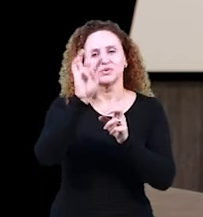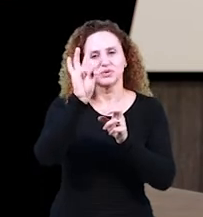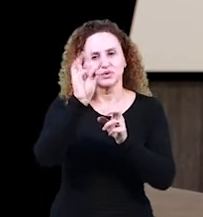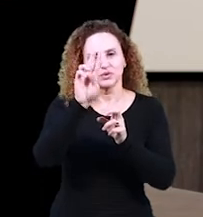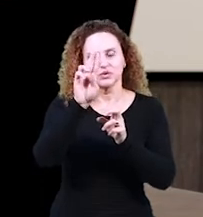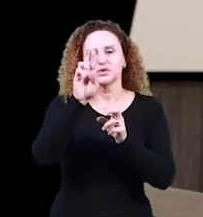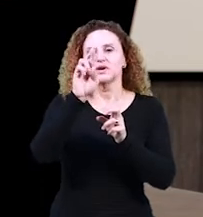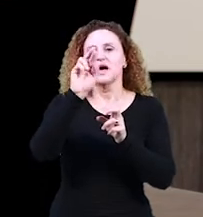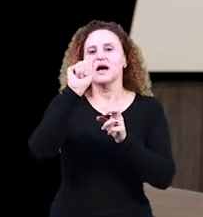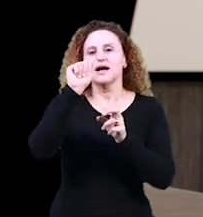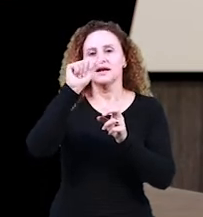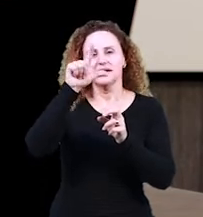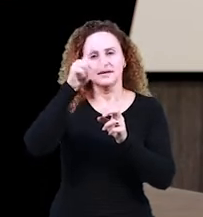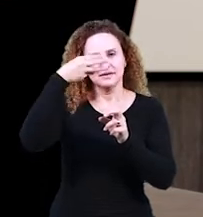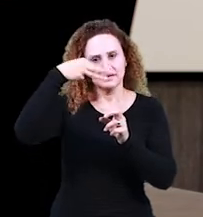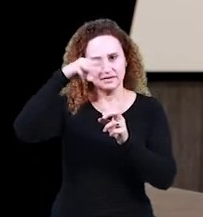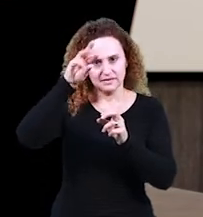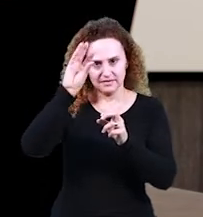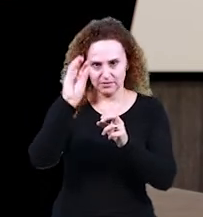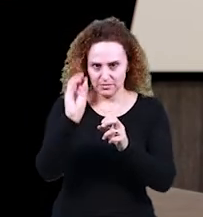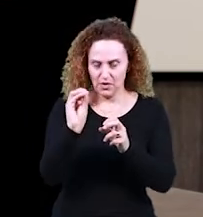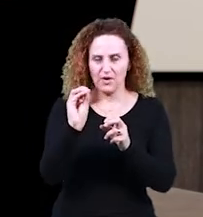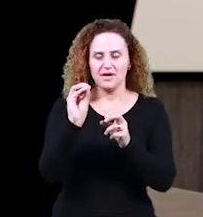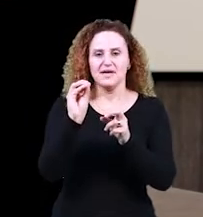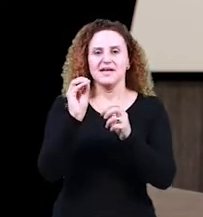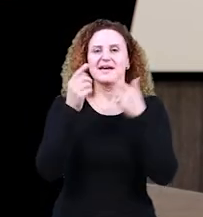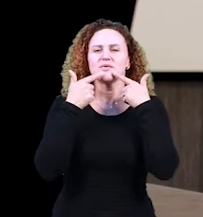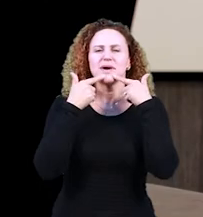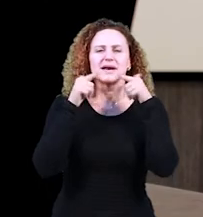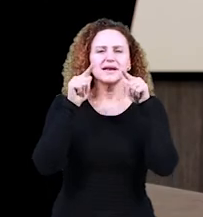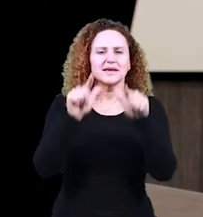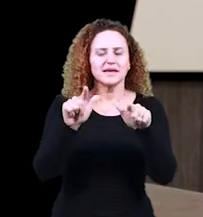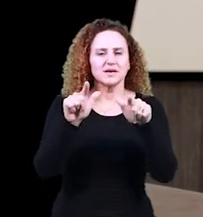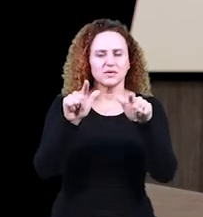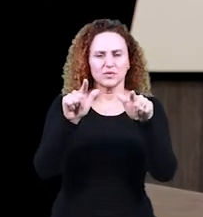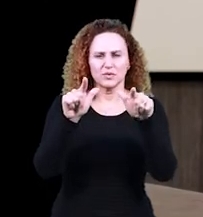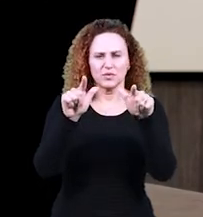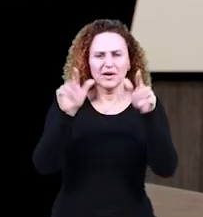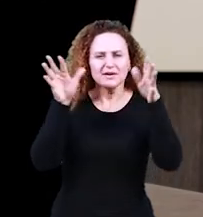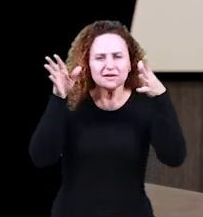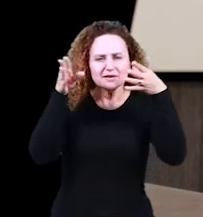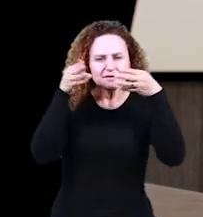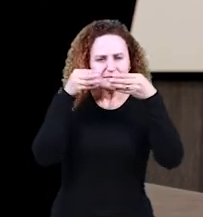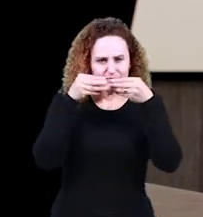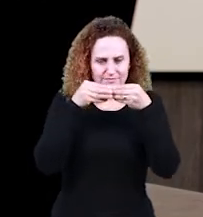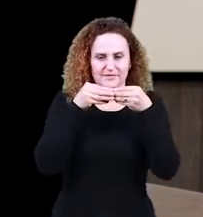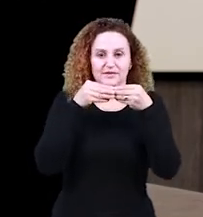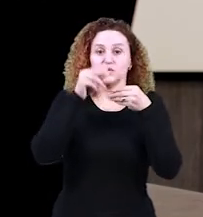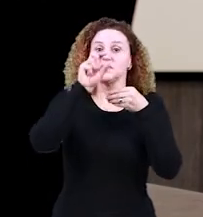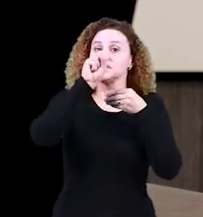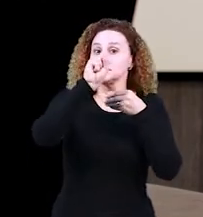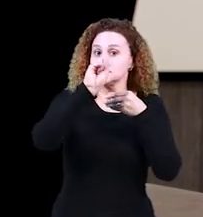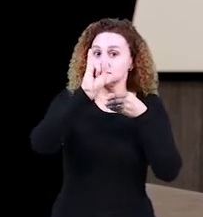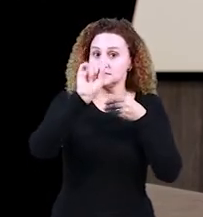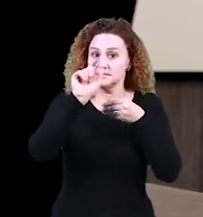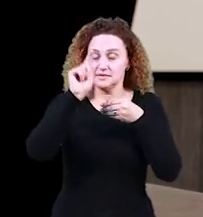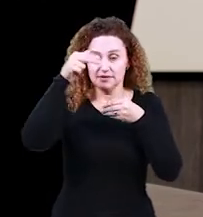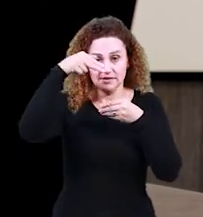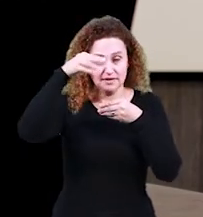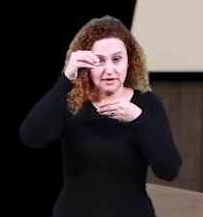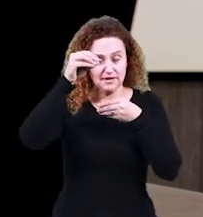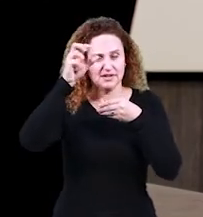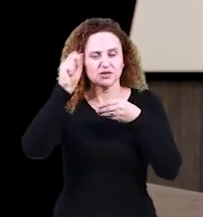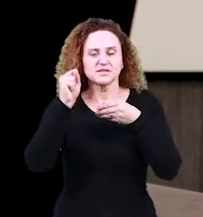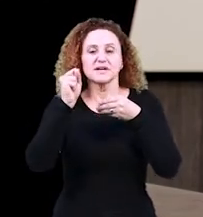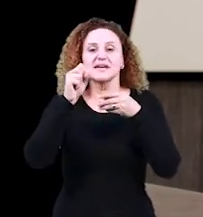internas ao sistema já que entende a língua como um sistema fechado e signos a preocupação então é justamente da conta das